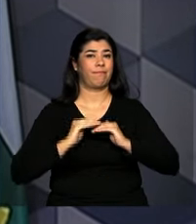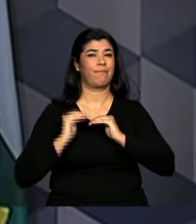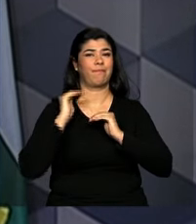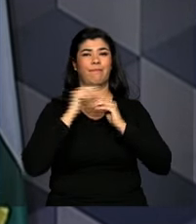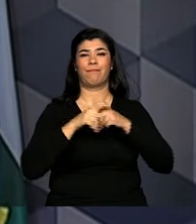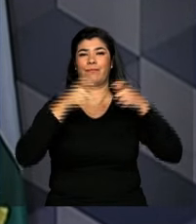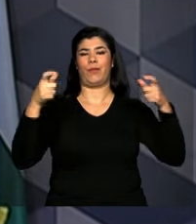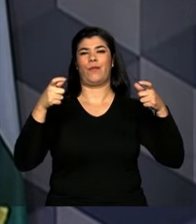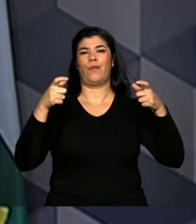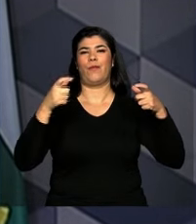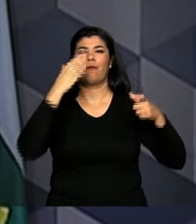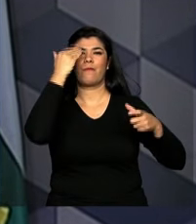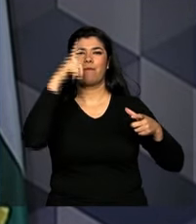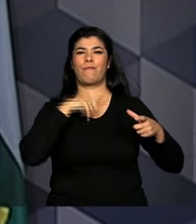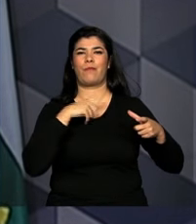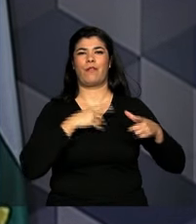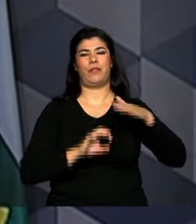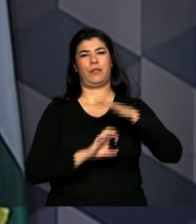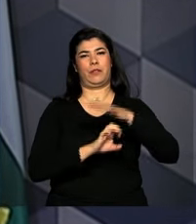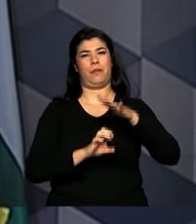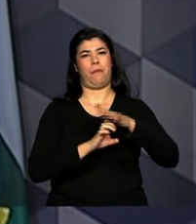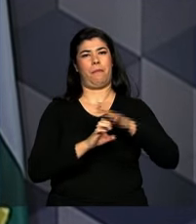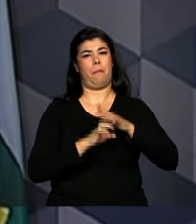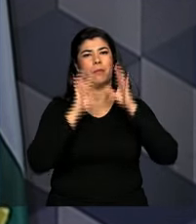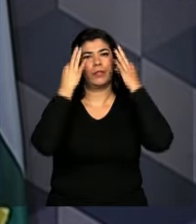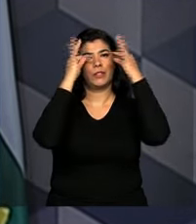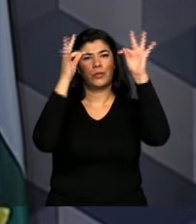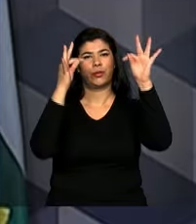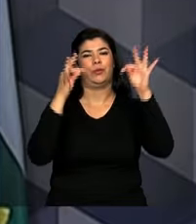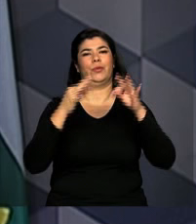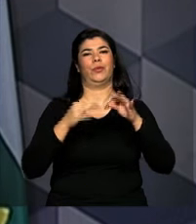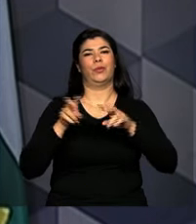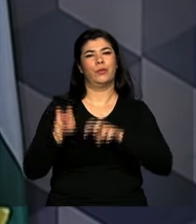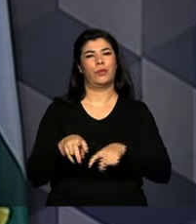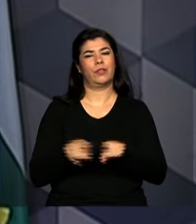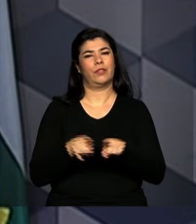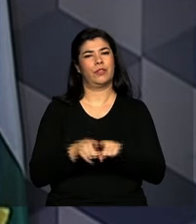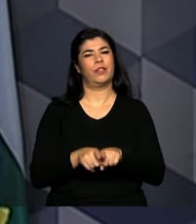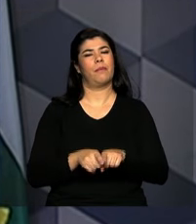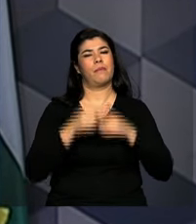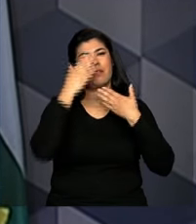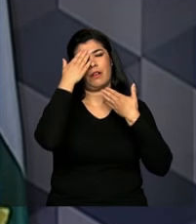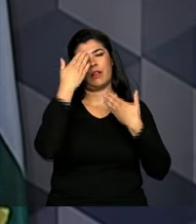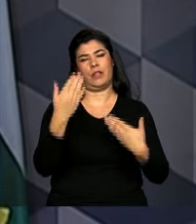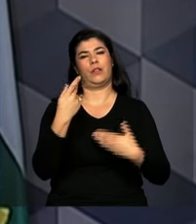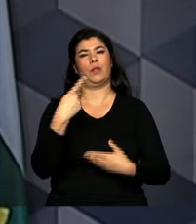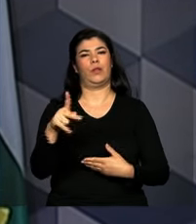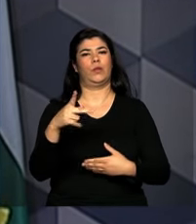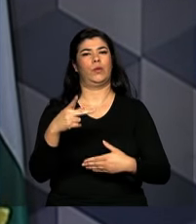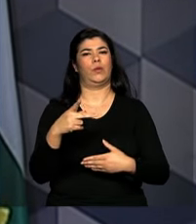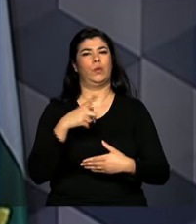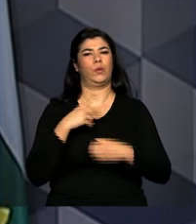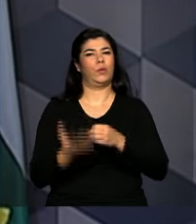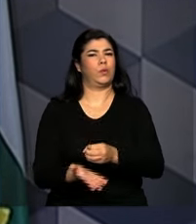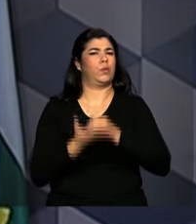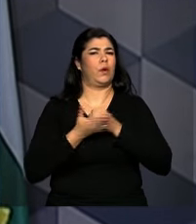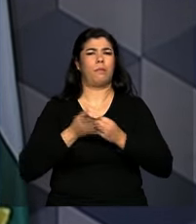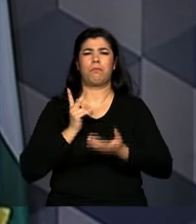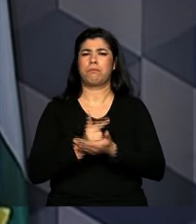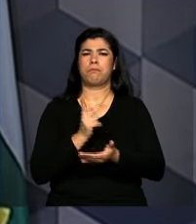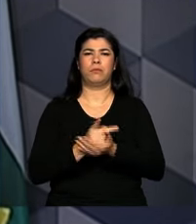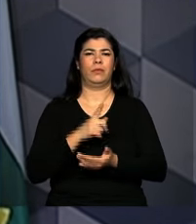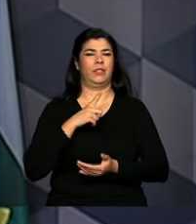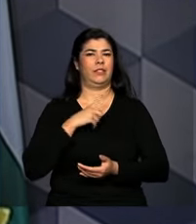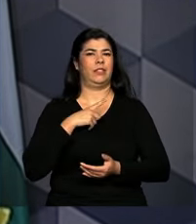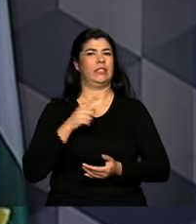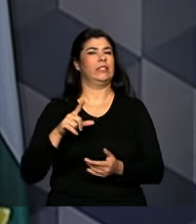sempre estar de braços dados, fortalecendo cada vez mais a sua interação, a sua cooperação e a sua sinergia. Faz todo